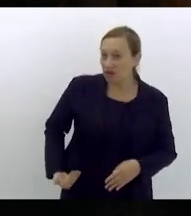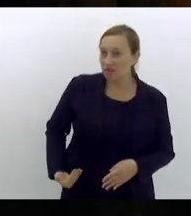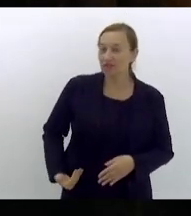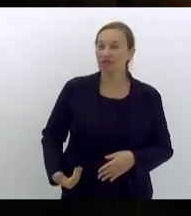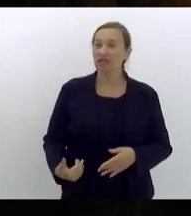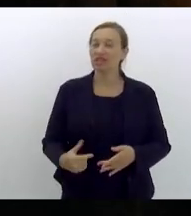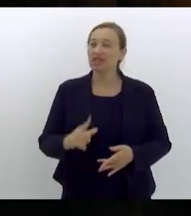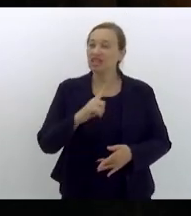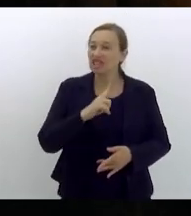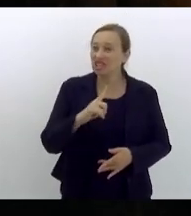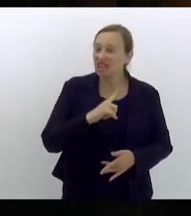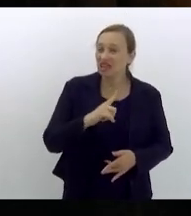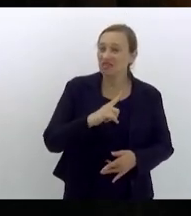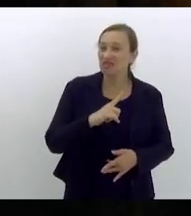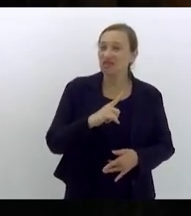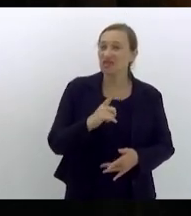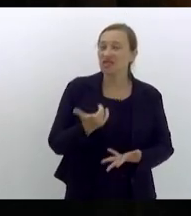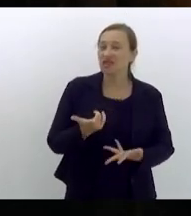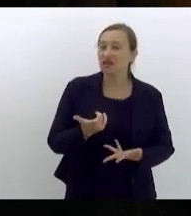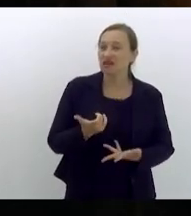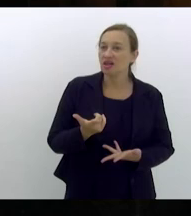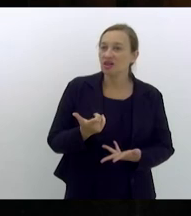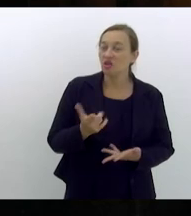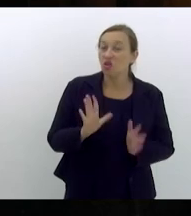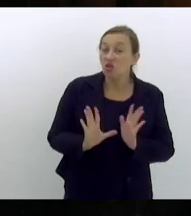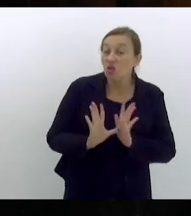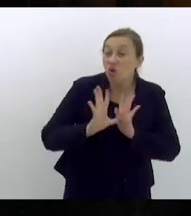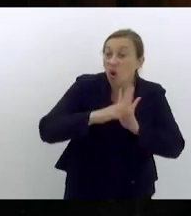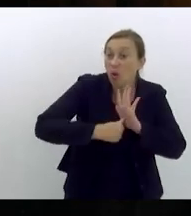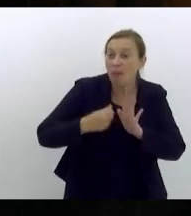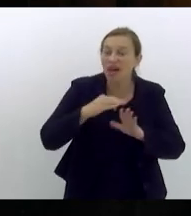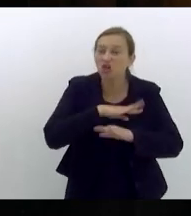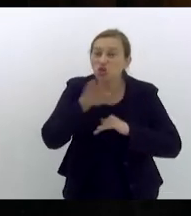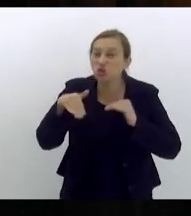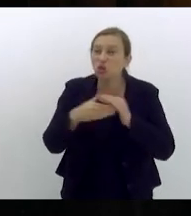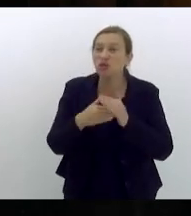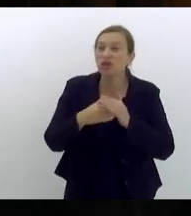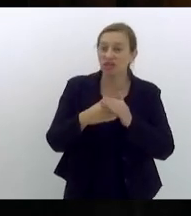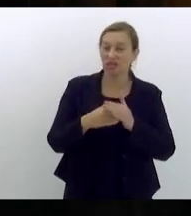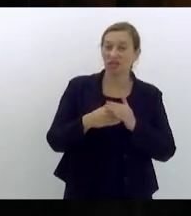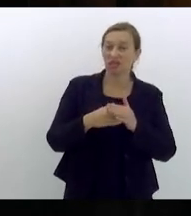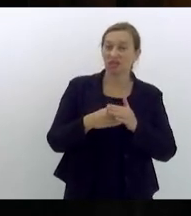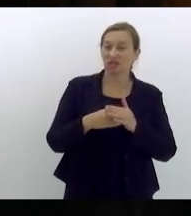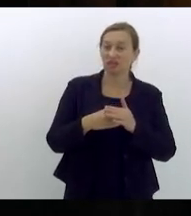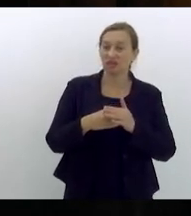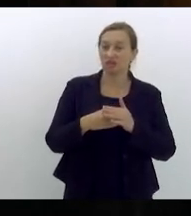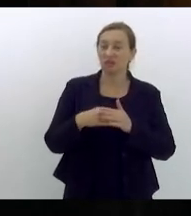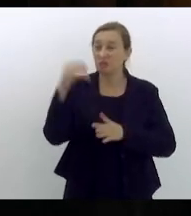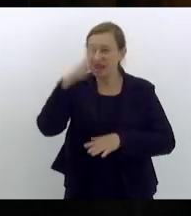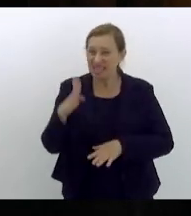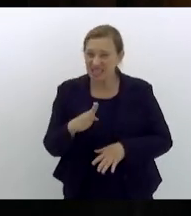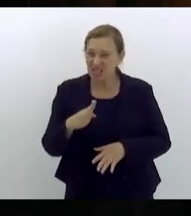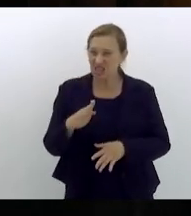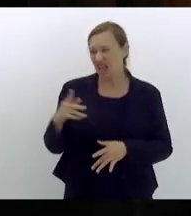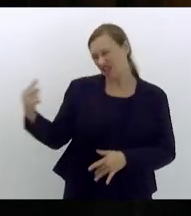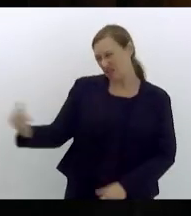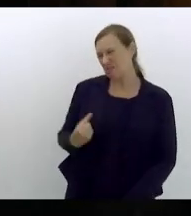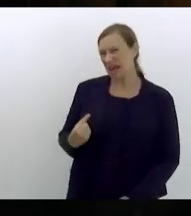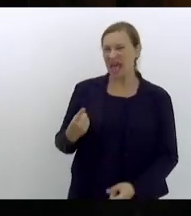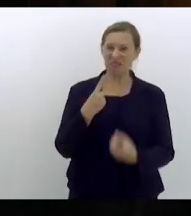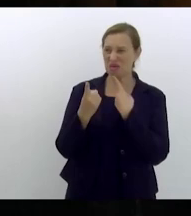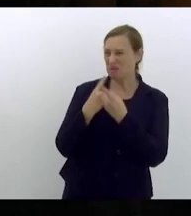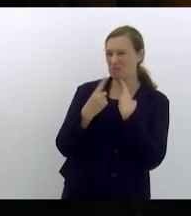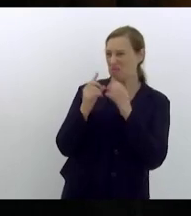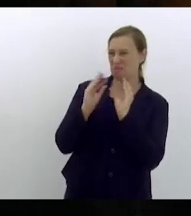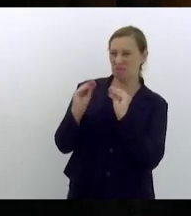não foi no governo bolsonaro que roubaram todas as estatais no Brasil Então não vem para cá de conversa afiada